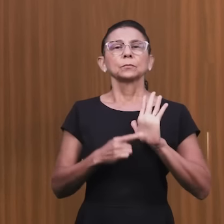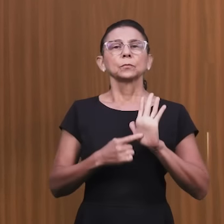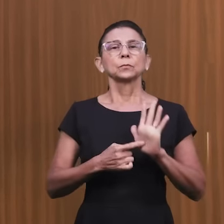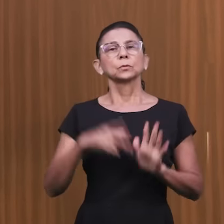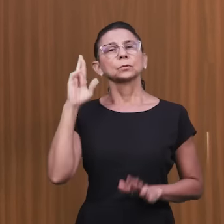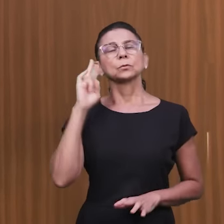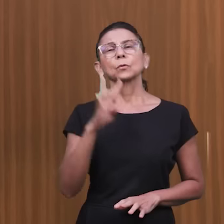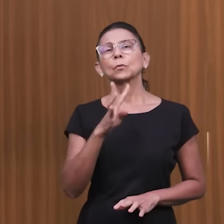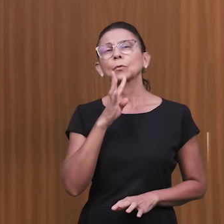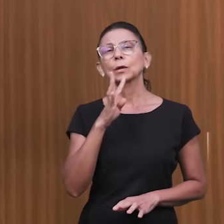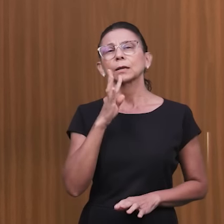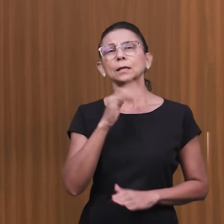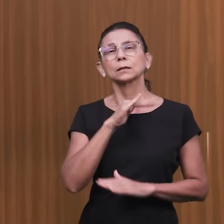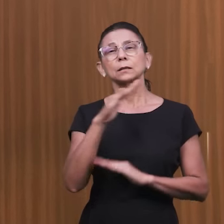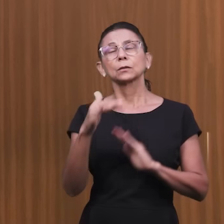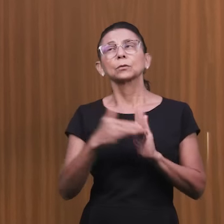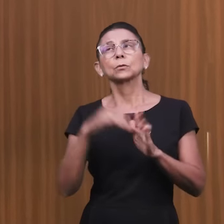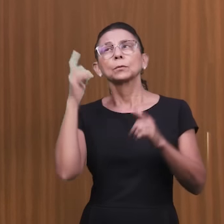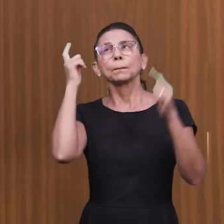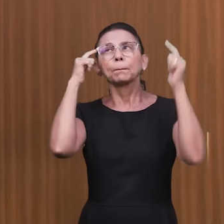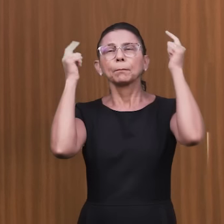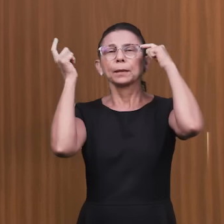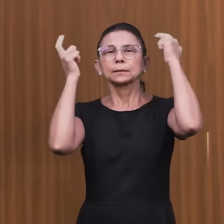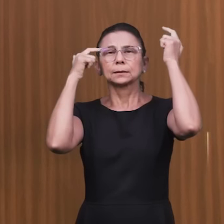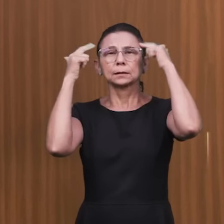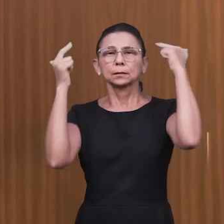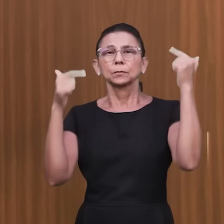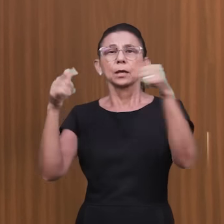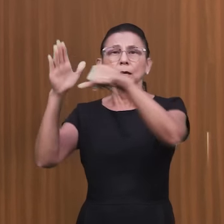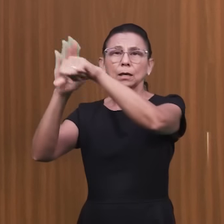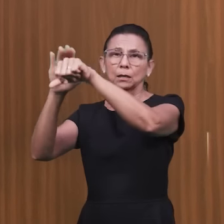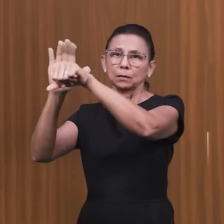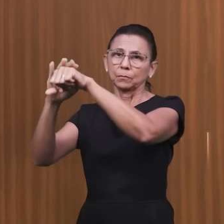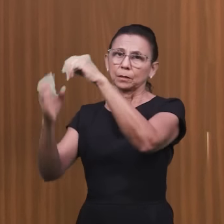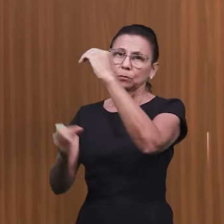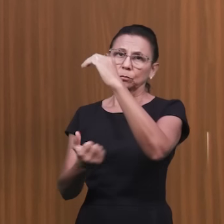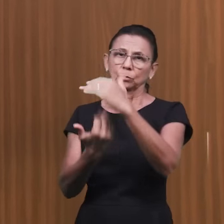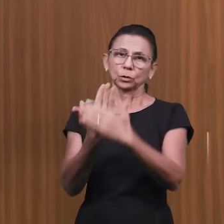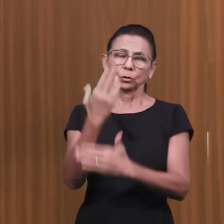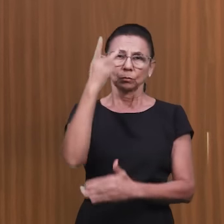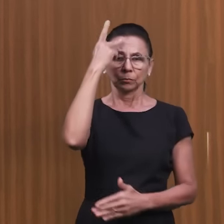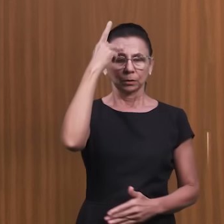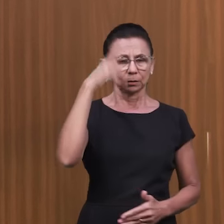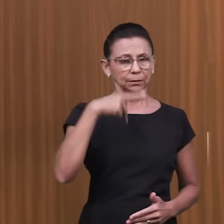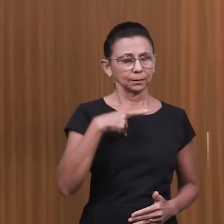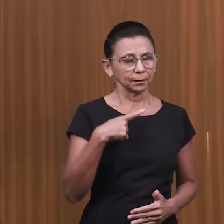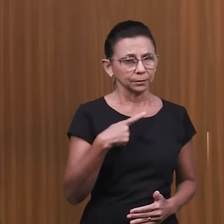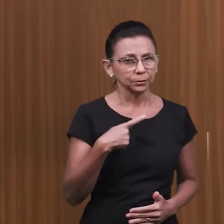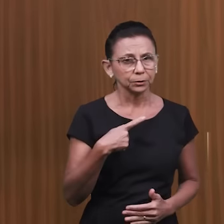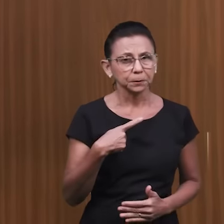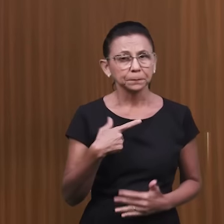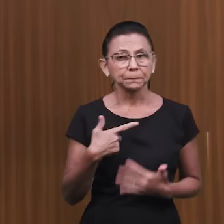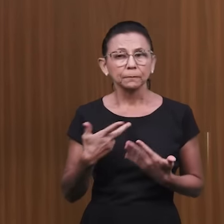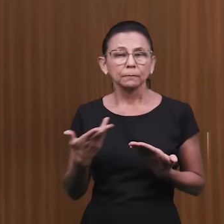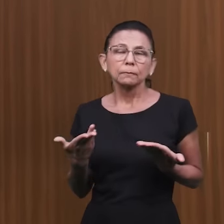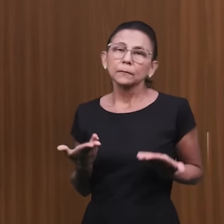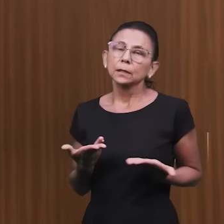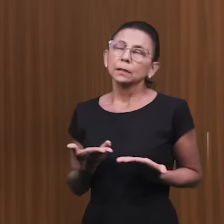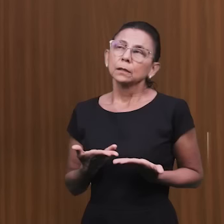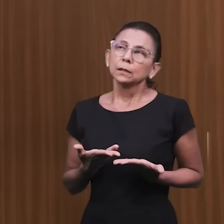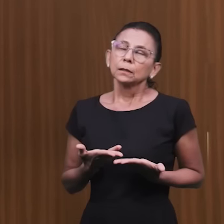mostra que o Senhor conhece os nossos pensamentos, porque o Senhor quem nos criou. E baseado a isso, nós temos